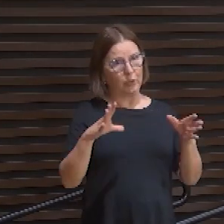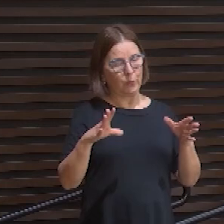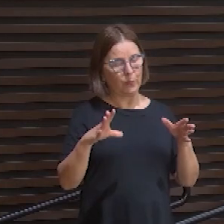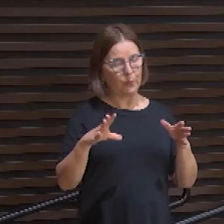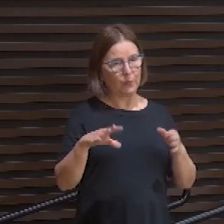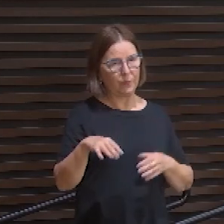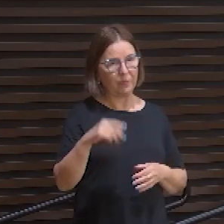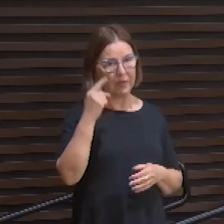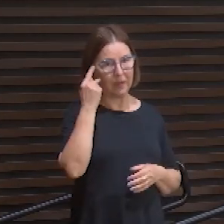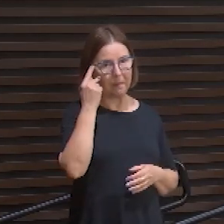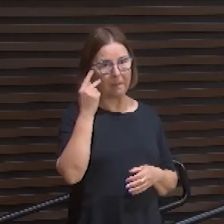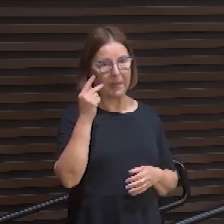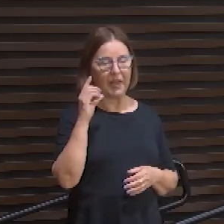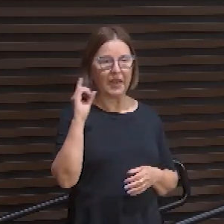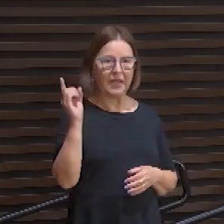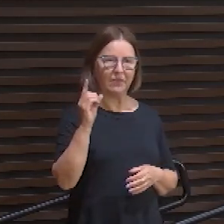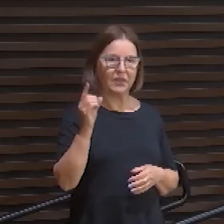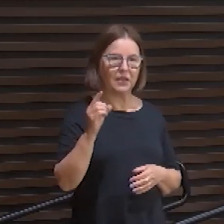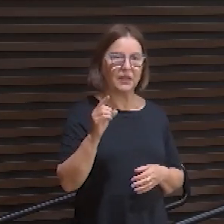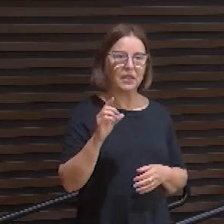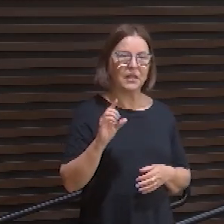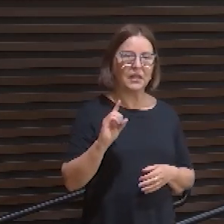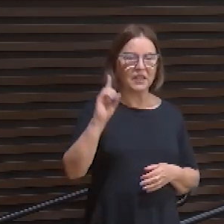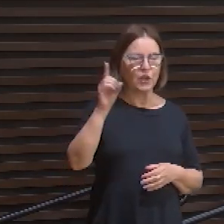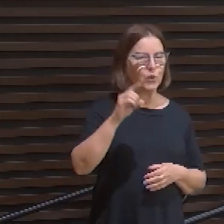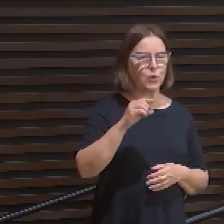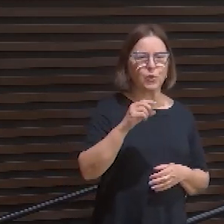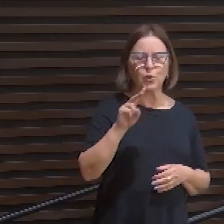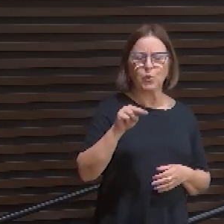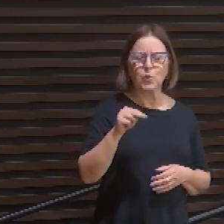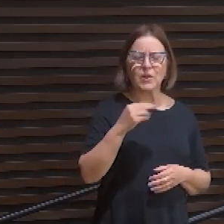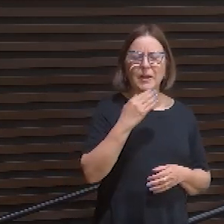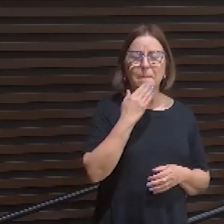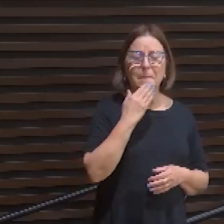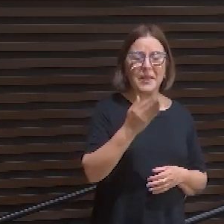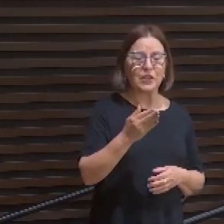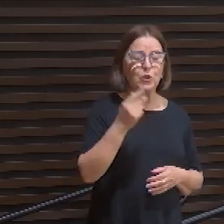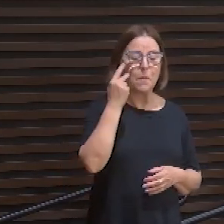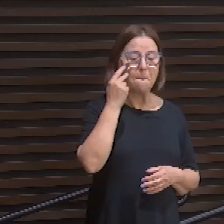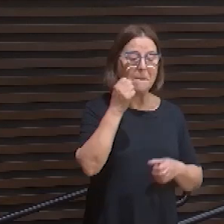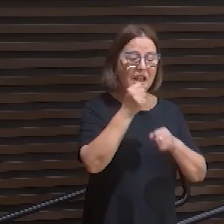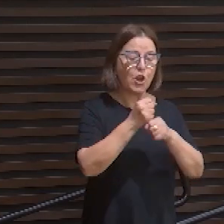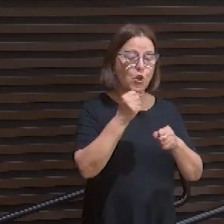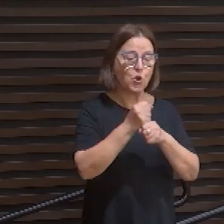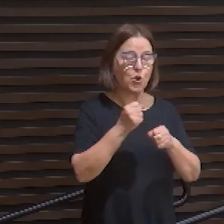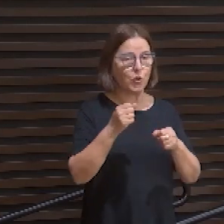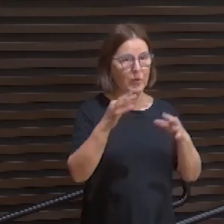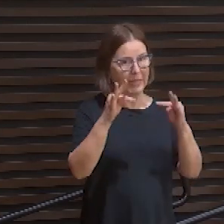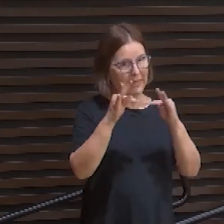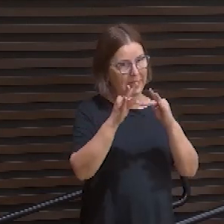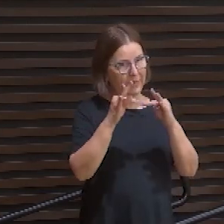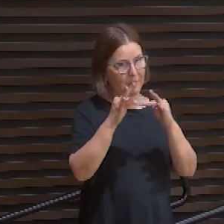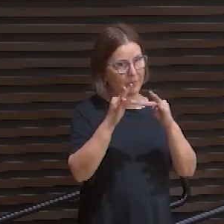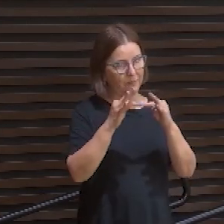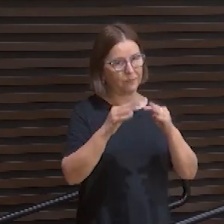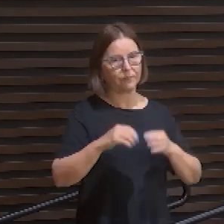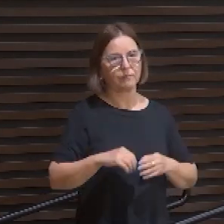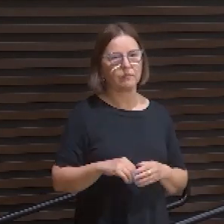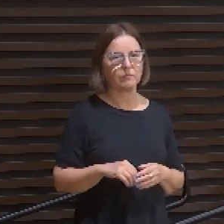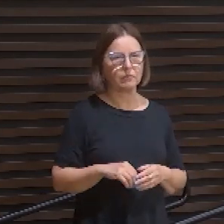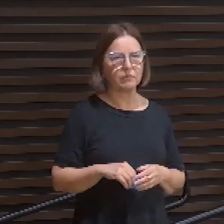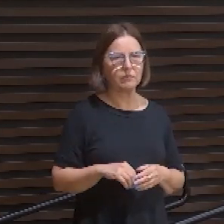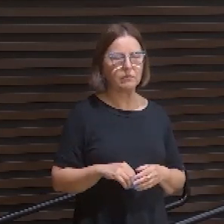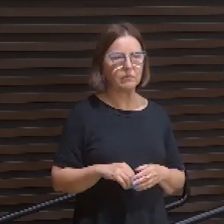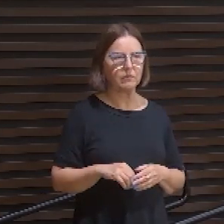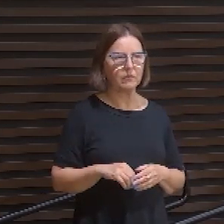para Davi. Deus nunca pediu que construísse. O profeta Natan, inclusive, foi no pescoço de Davi. Quando foi